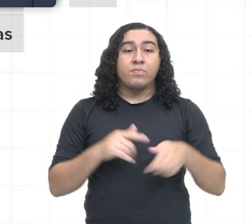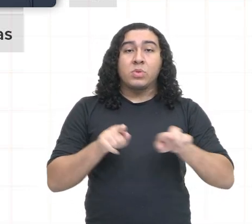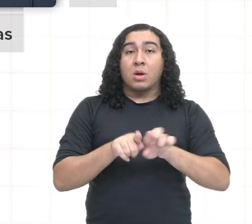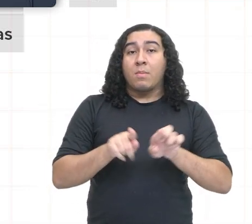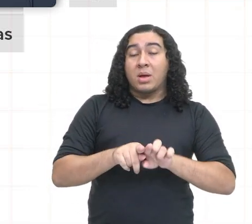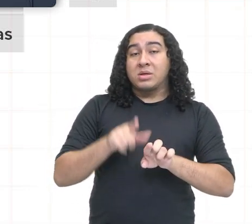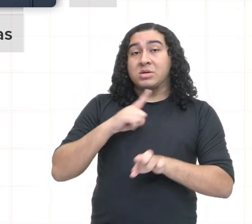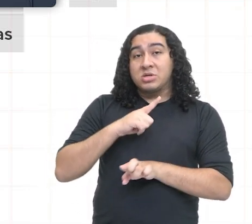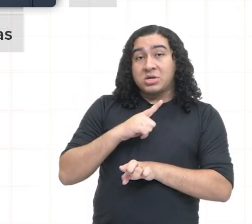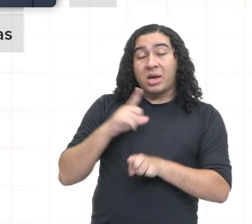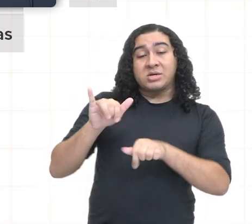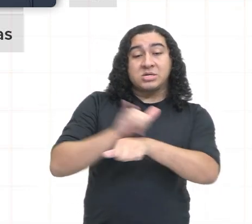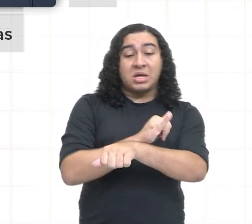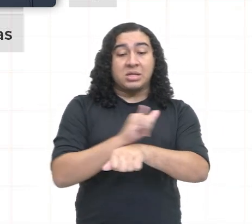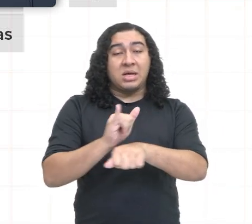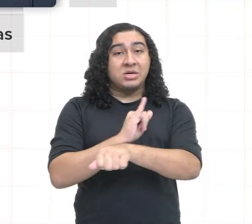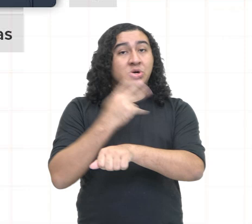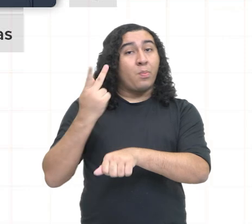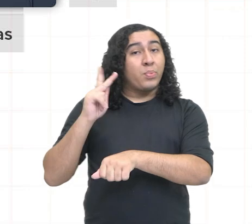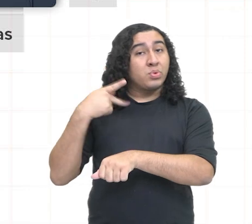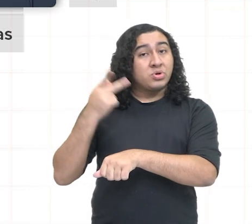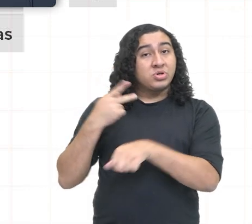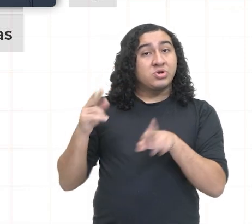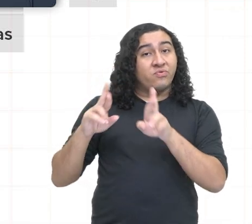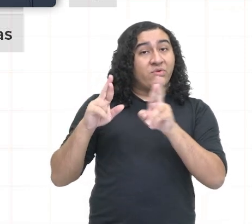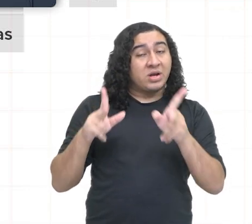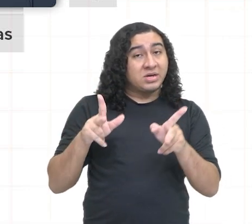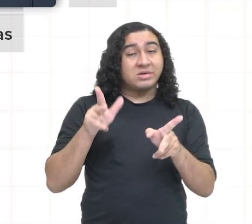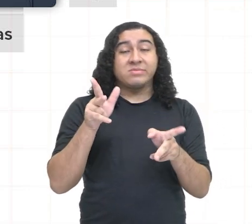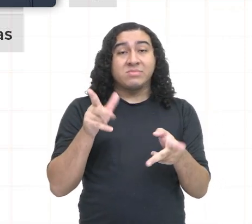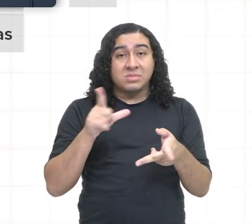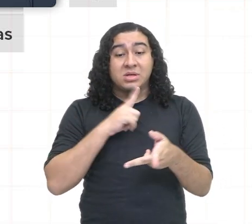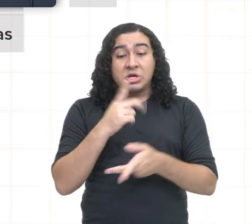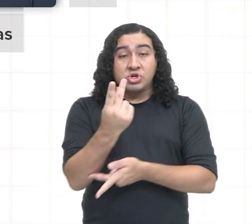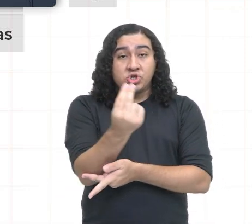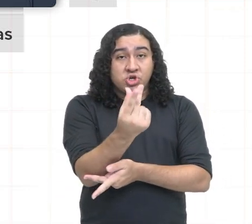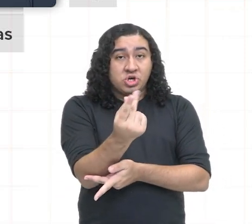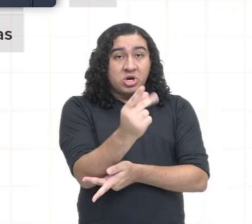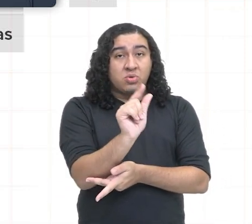políticas extremistas, né, como confiscos, né,